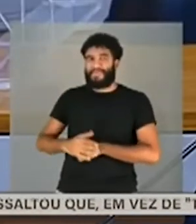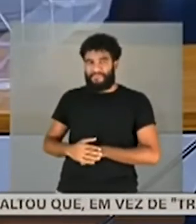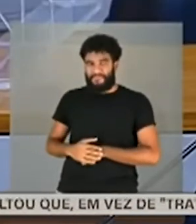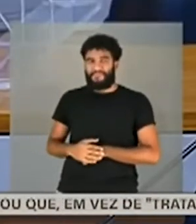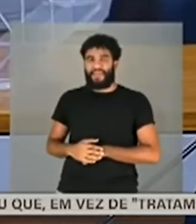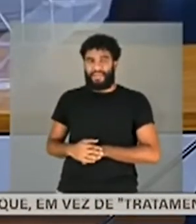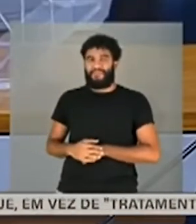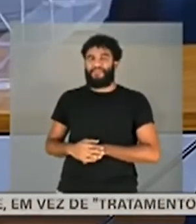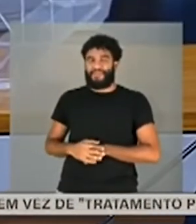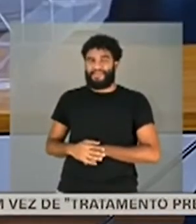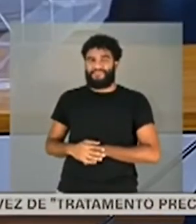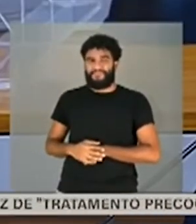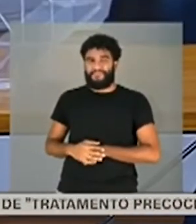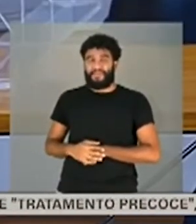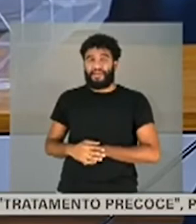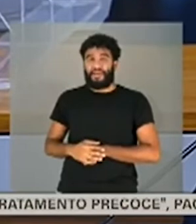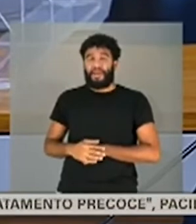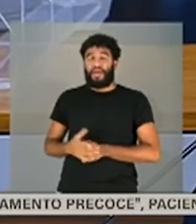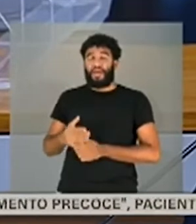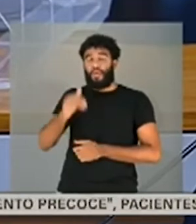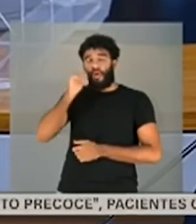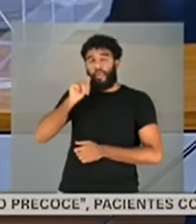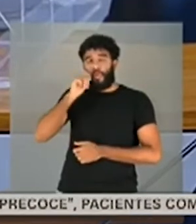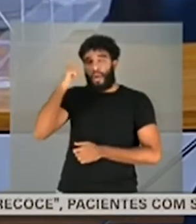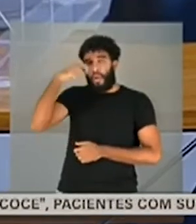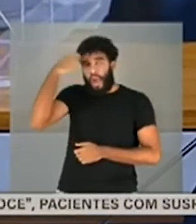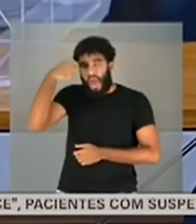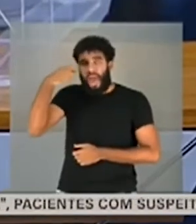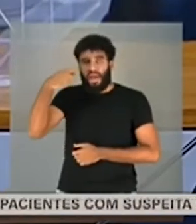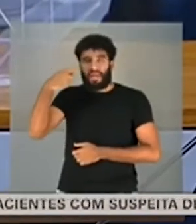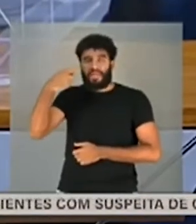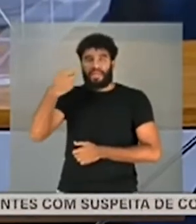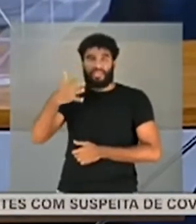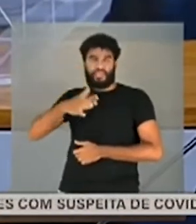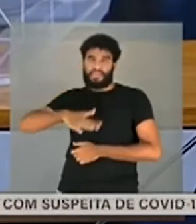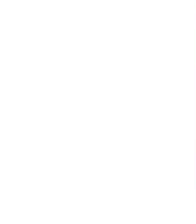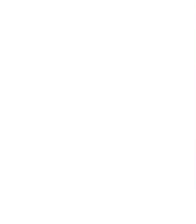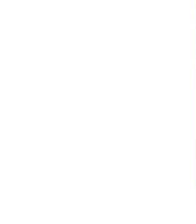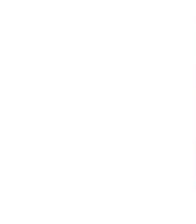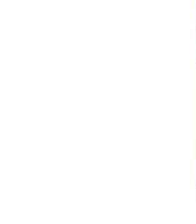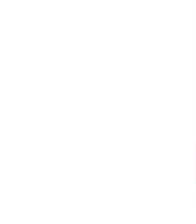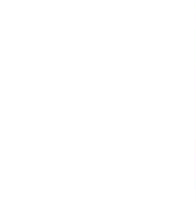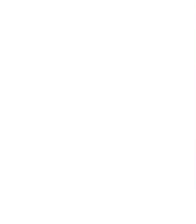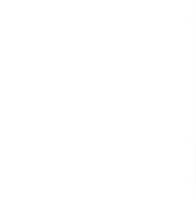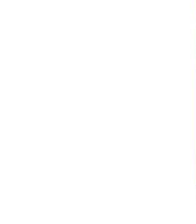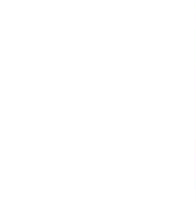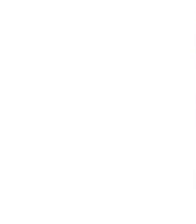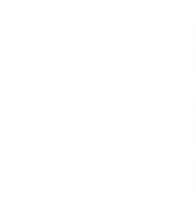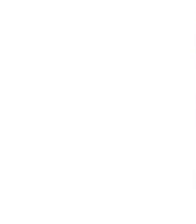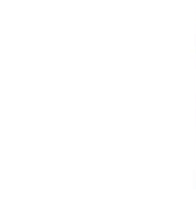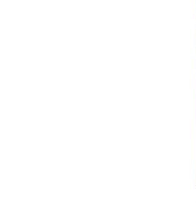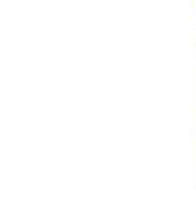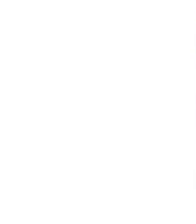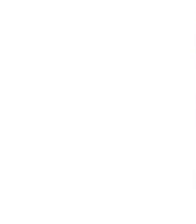A dona dessa empresa é uma atriz pornô. A pergunta... Não é da minha okay. alçada, senador. Se o senhor não quisesse ela, o senhor não